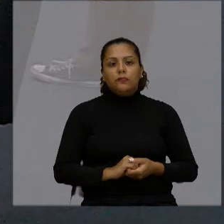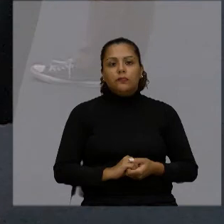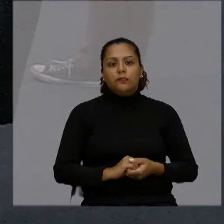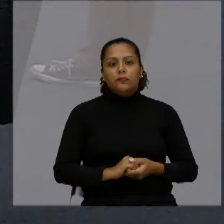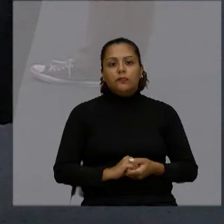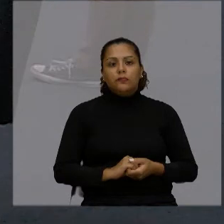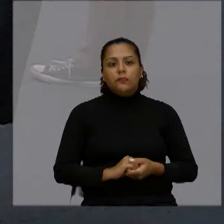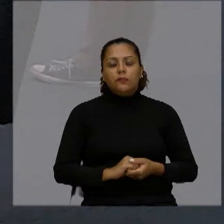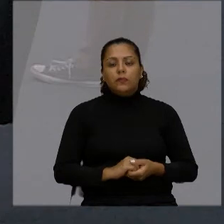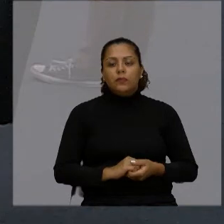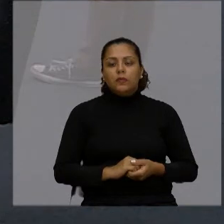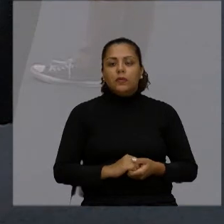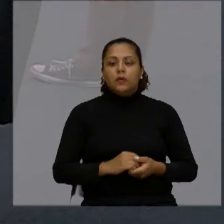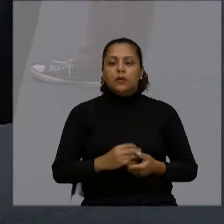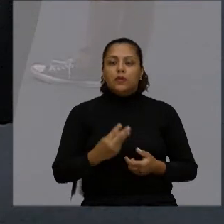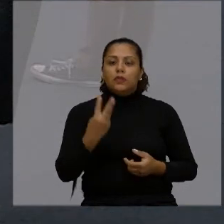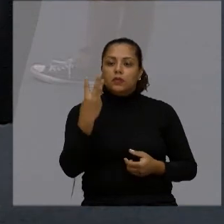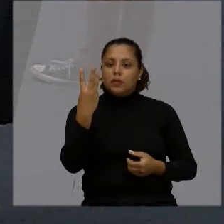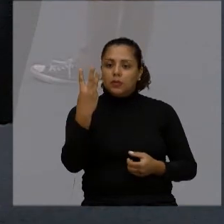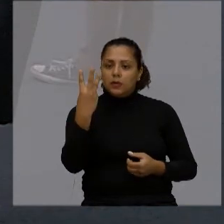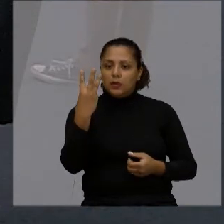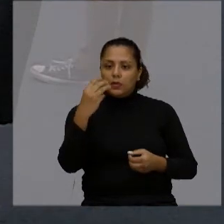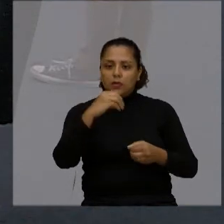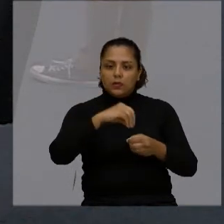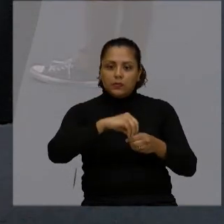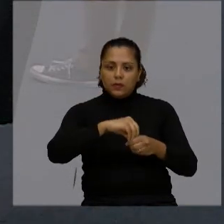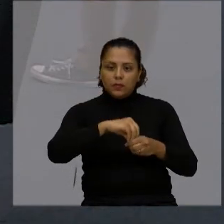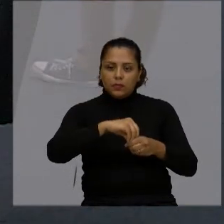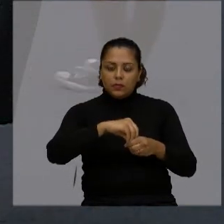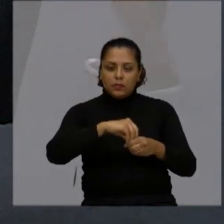3 votos favoráveis, senhor presidente.